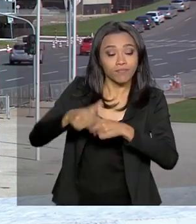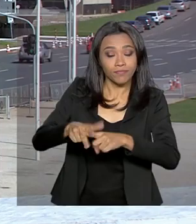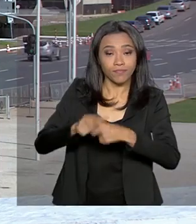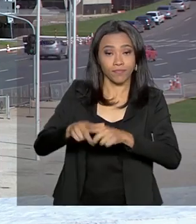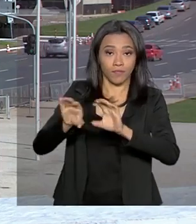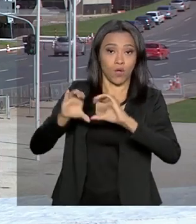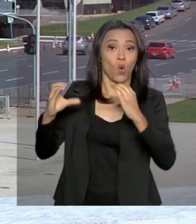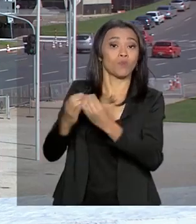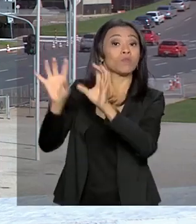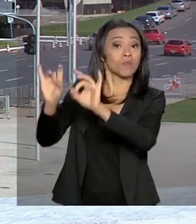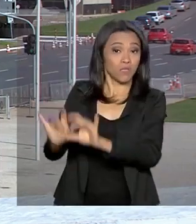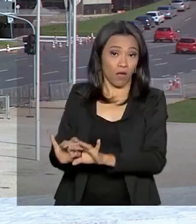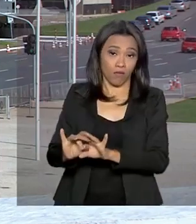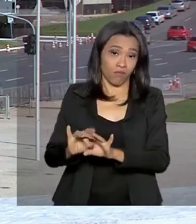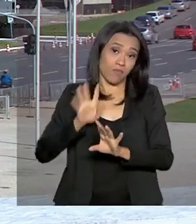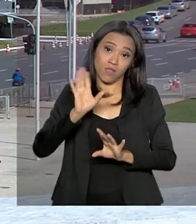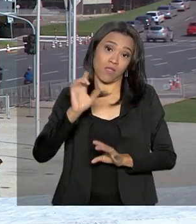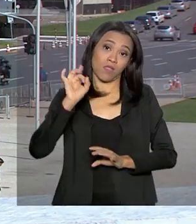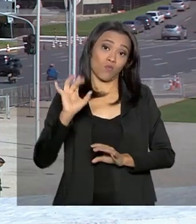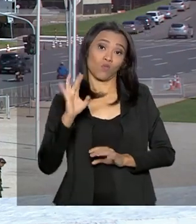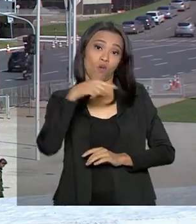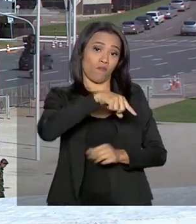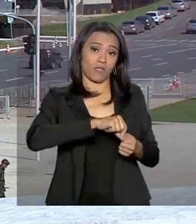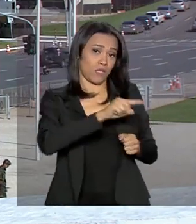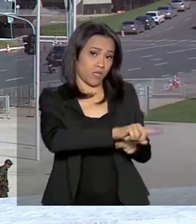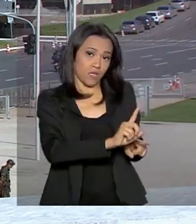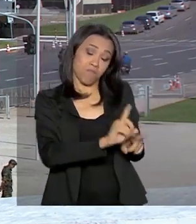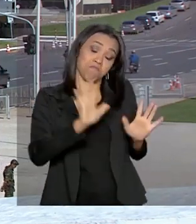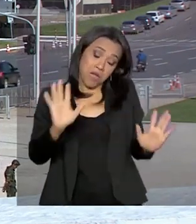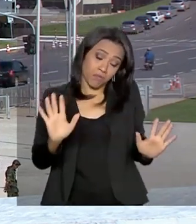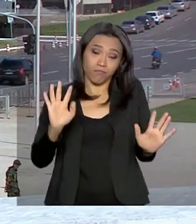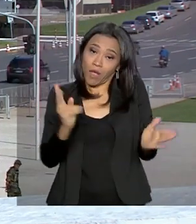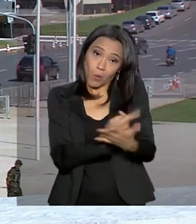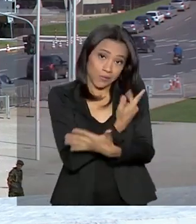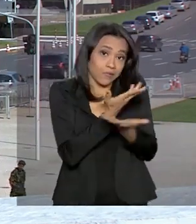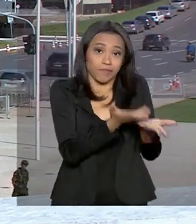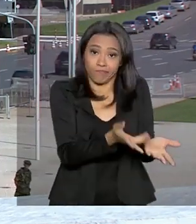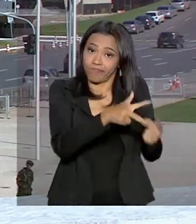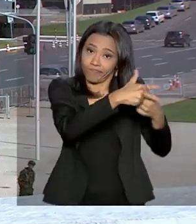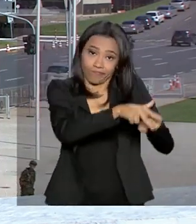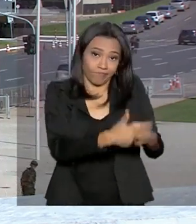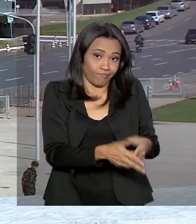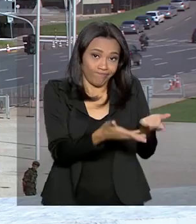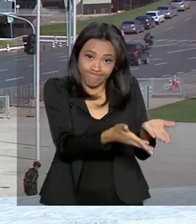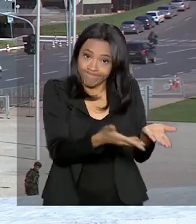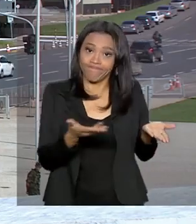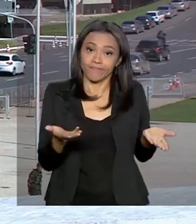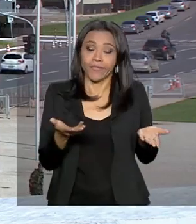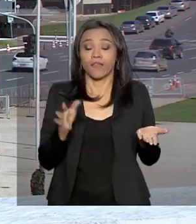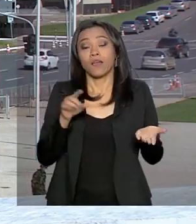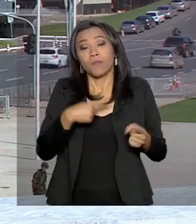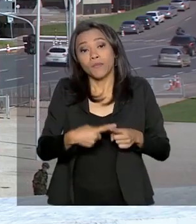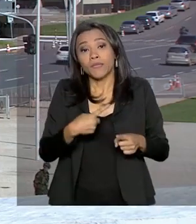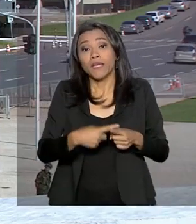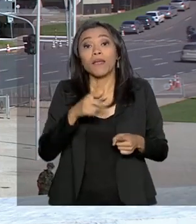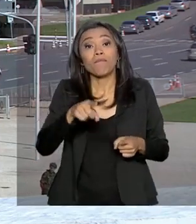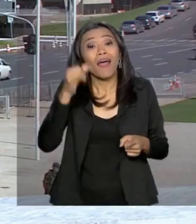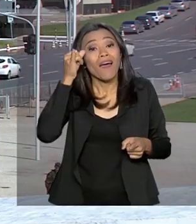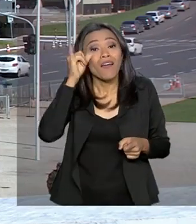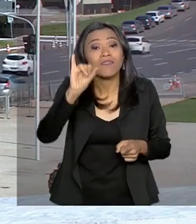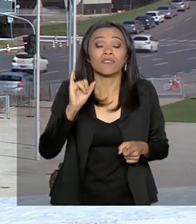a possibilidade disso acontecer já na CCJ. Segundo ele, o governo não quer fazer uma reforma assodada justamente para